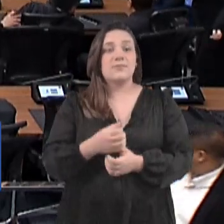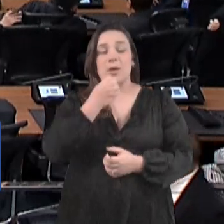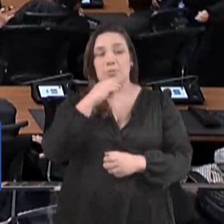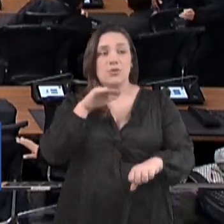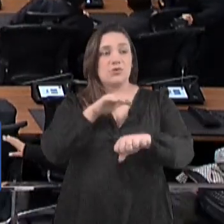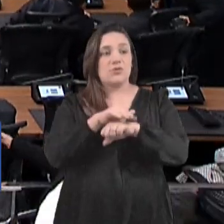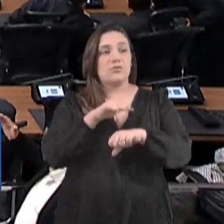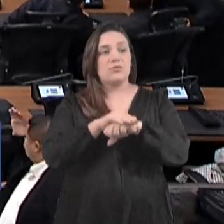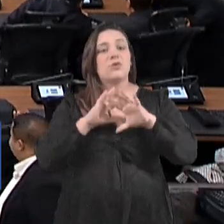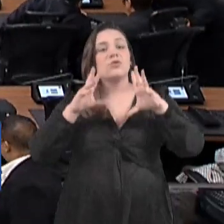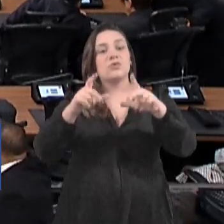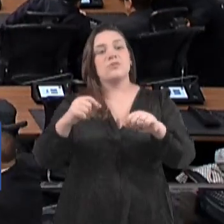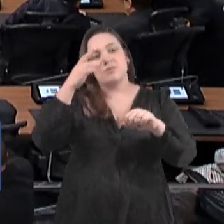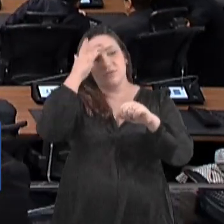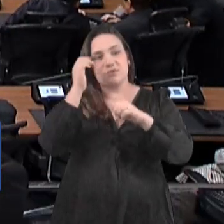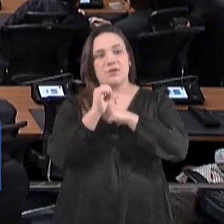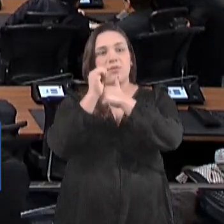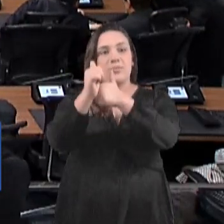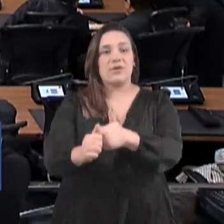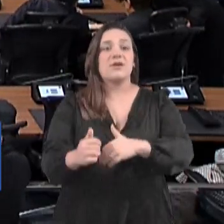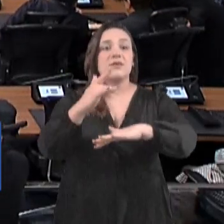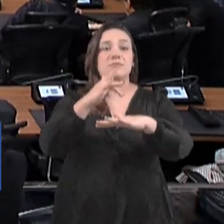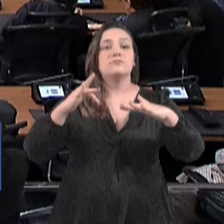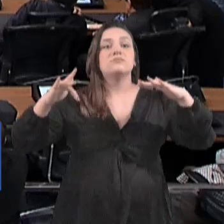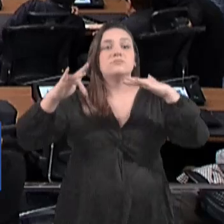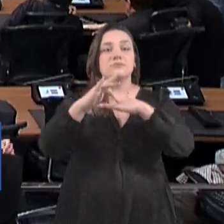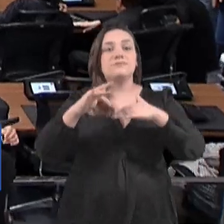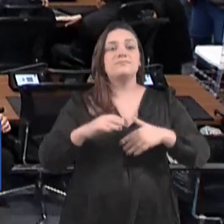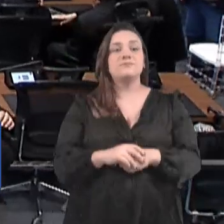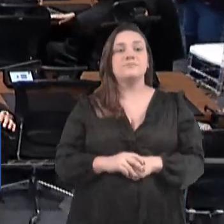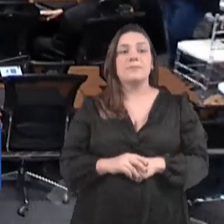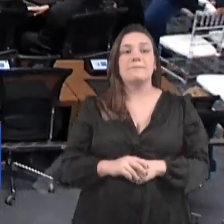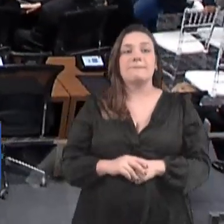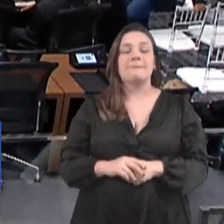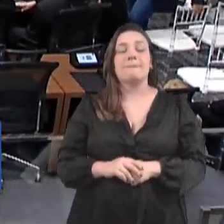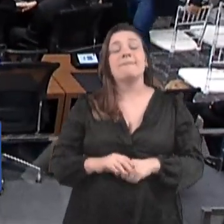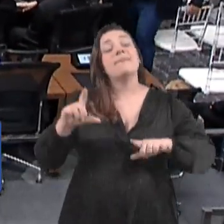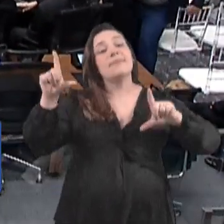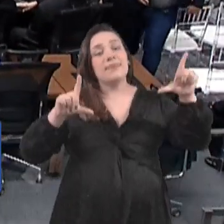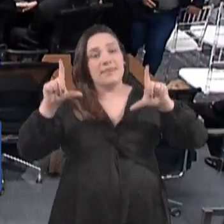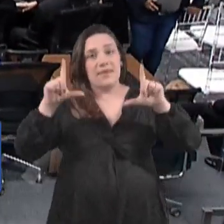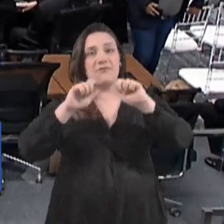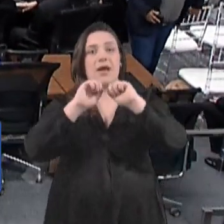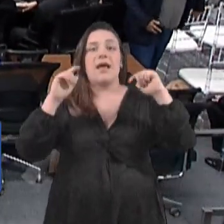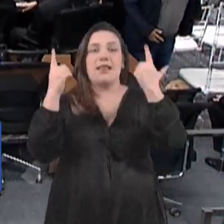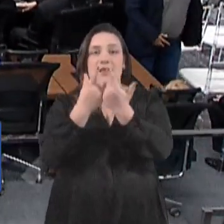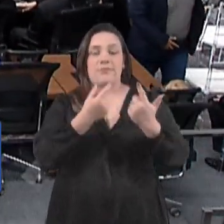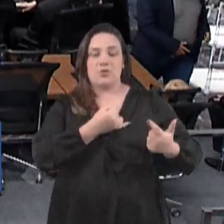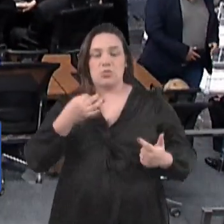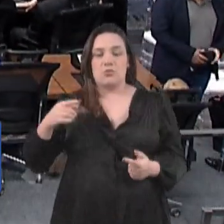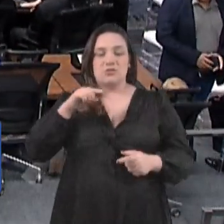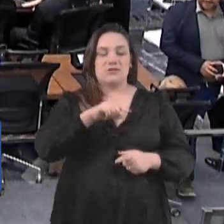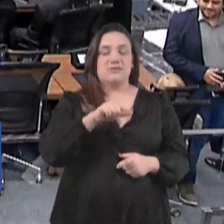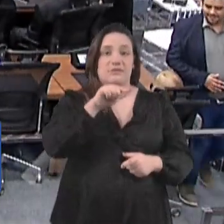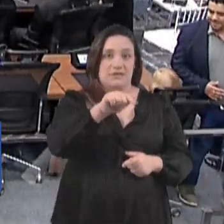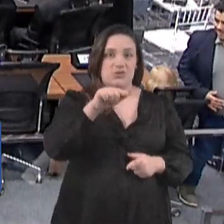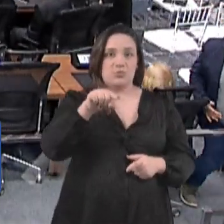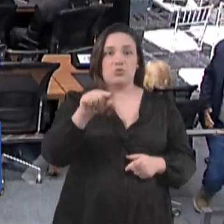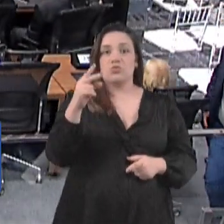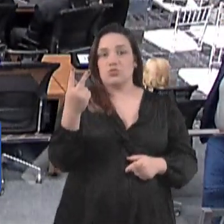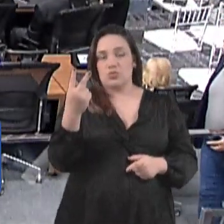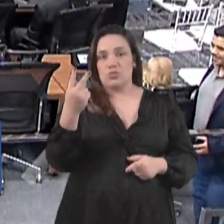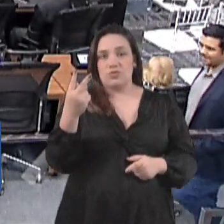a todos que nos acompanham pelas nossas plataformas digitais, pela TV Alemes no canal 7.2 da